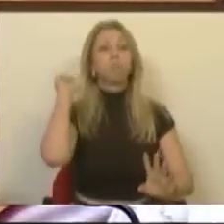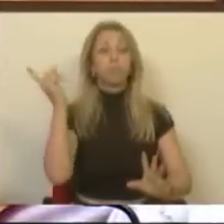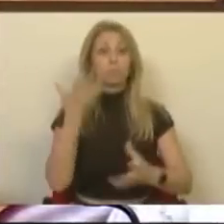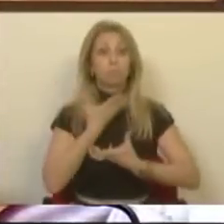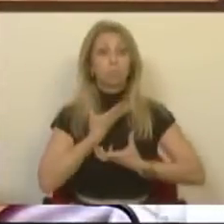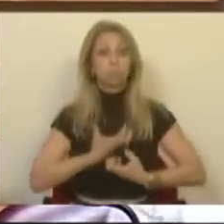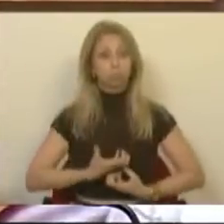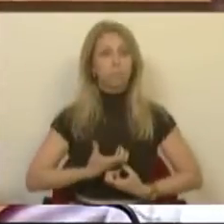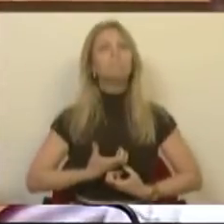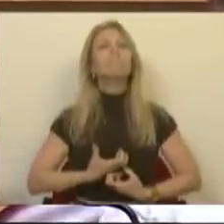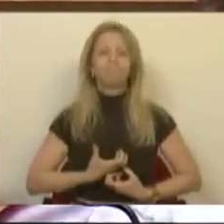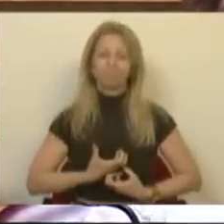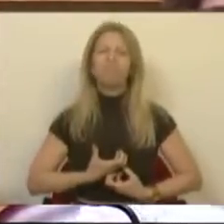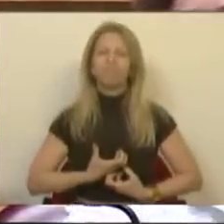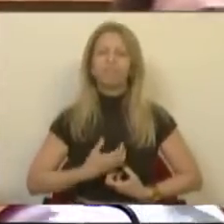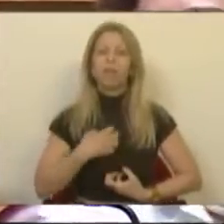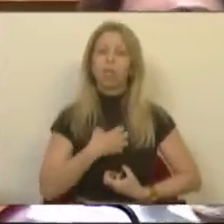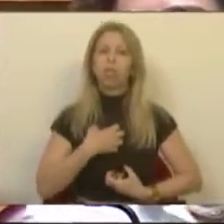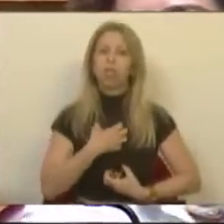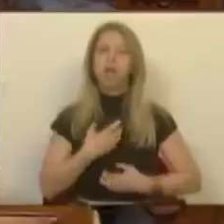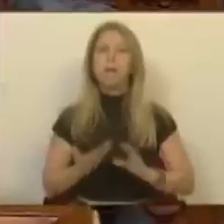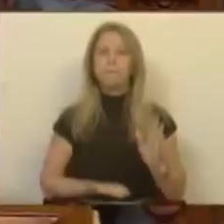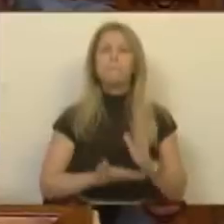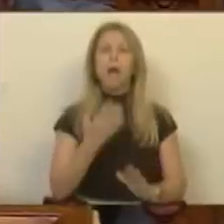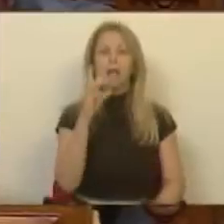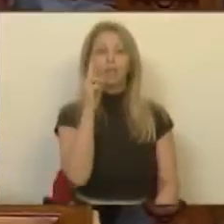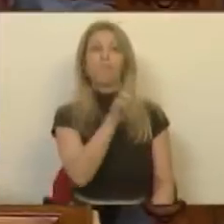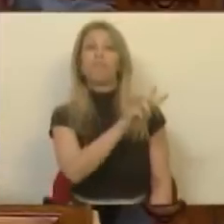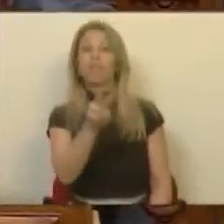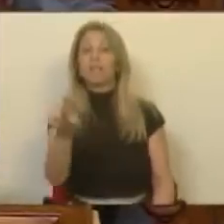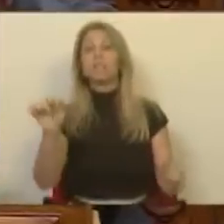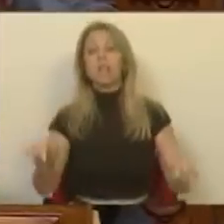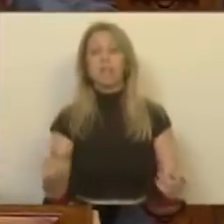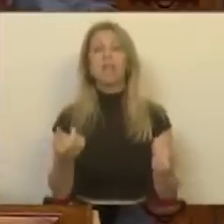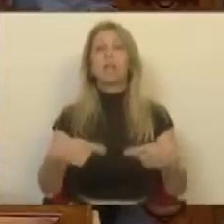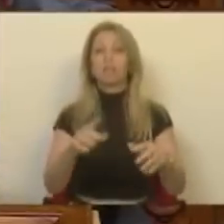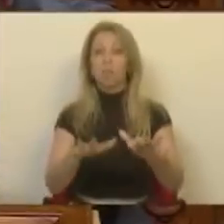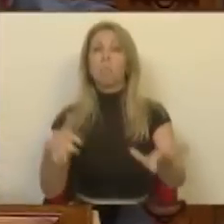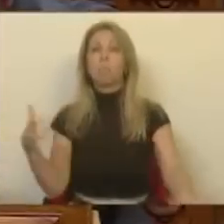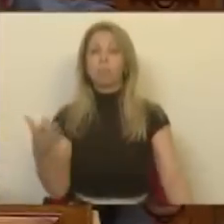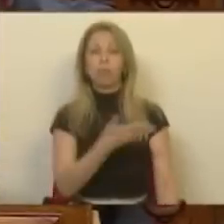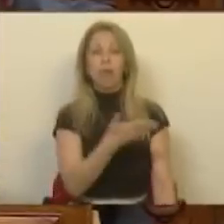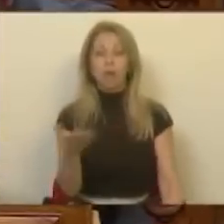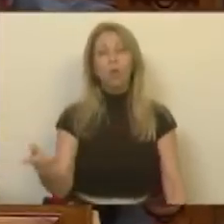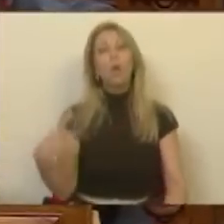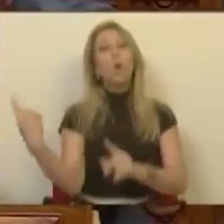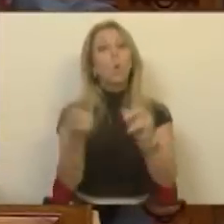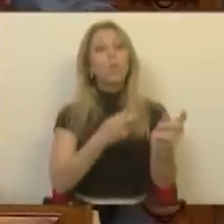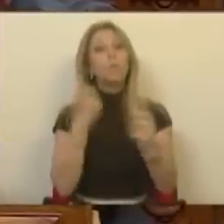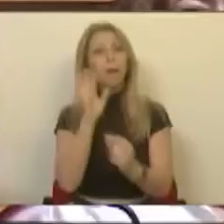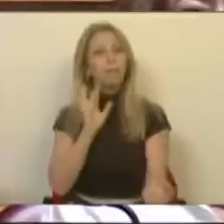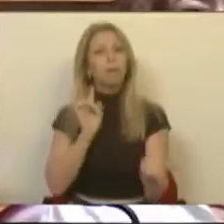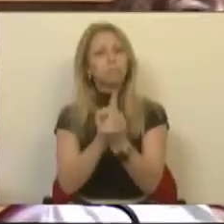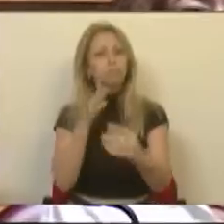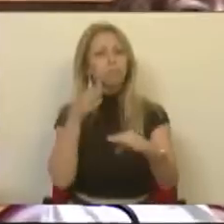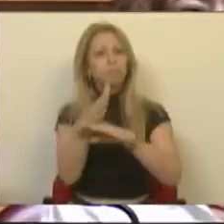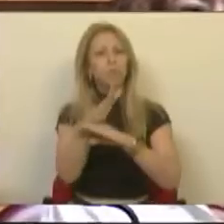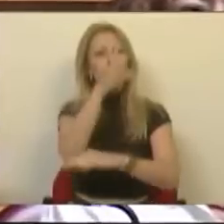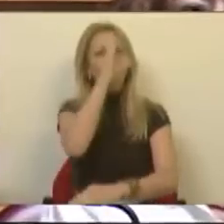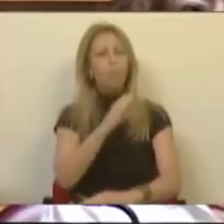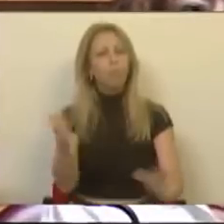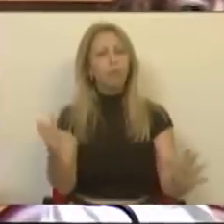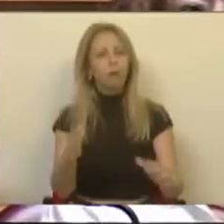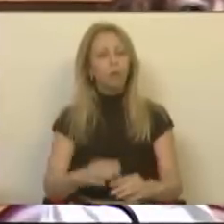confortáveis do que chocados mas veremos isso o debate o debate é com o governo há duas condições